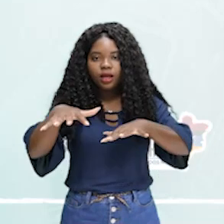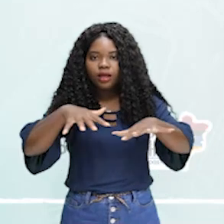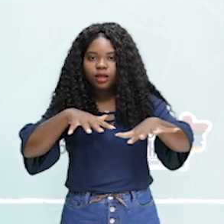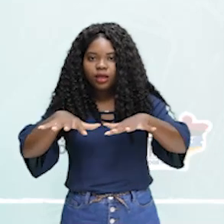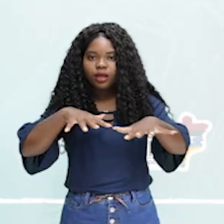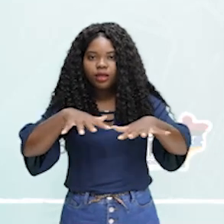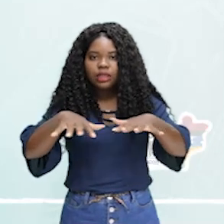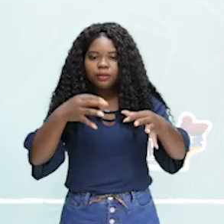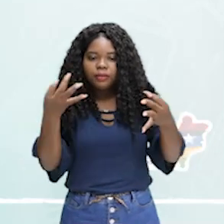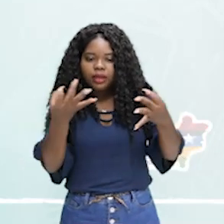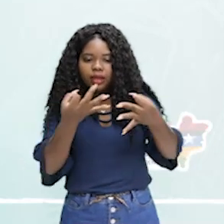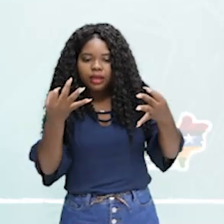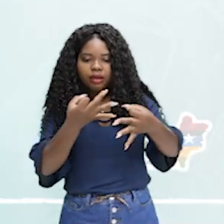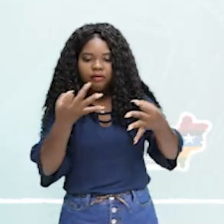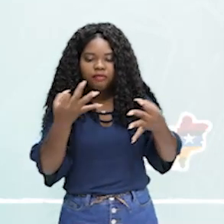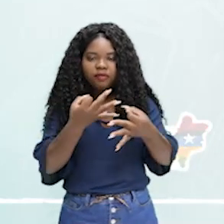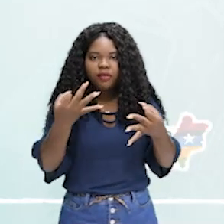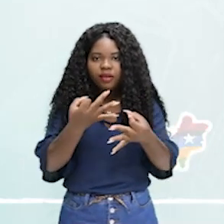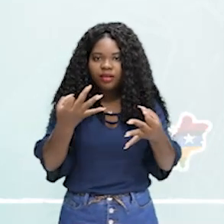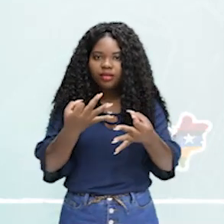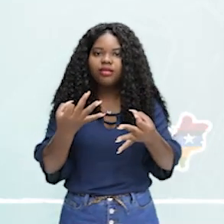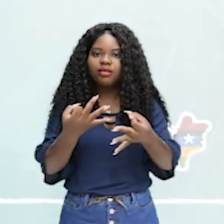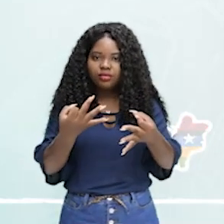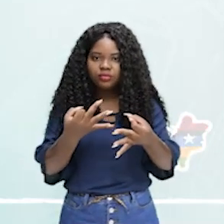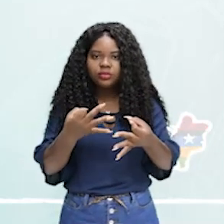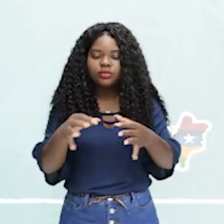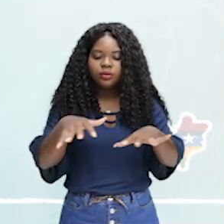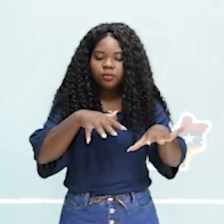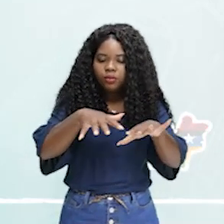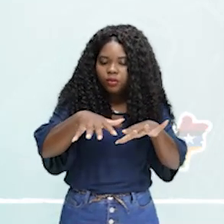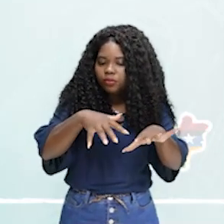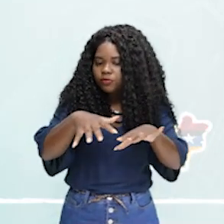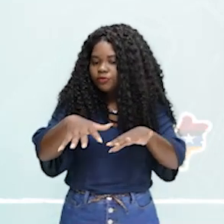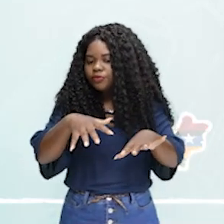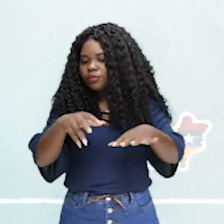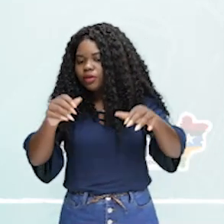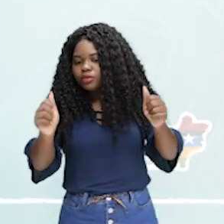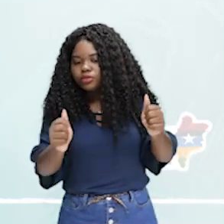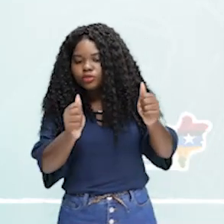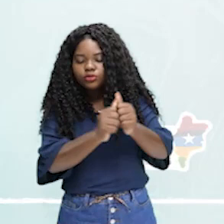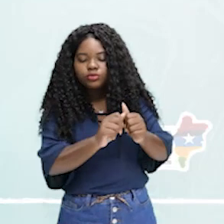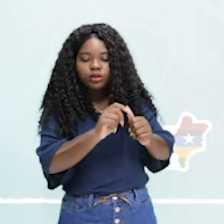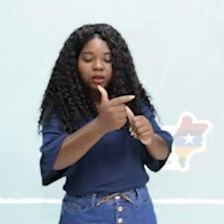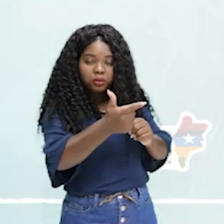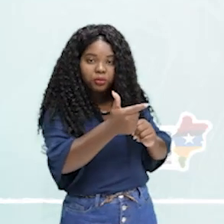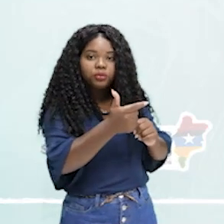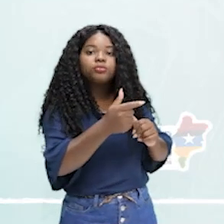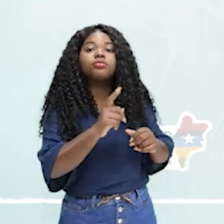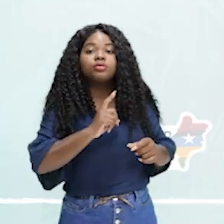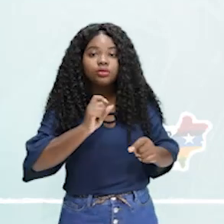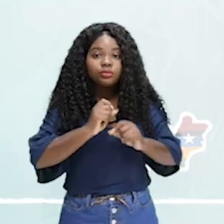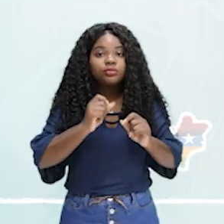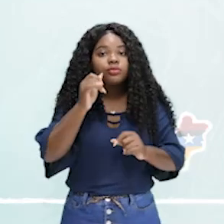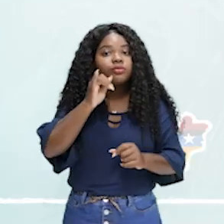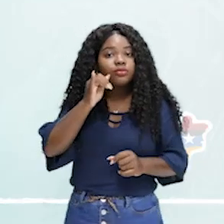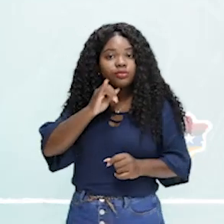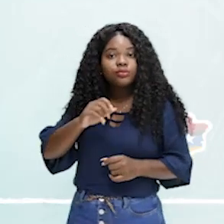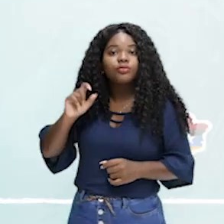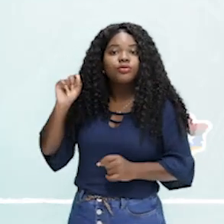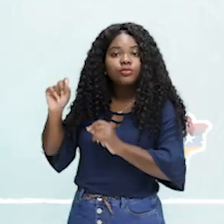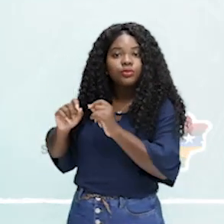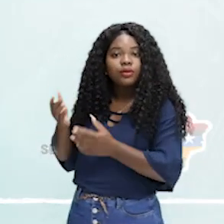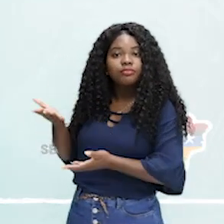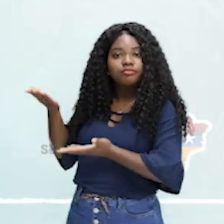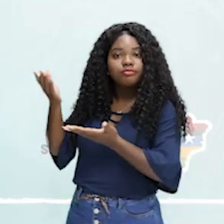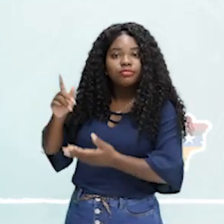a perfeição na execução, um movimento ali junto a outro. Nós temos aí um exemplo, a ginástica.